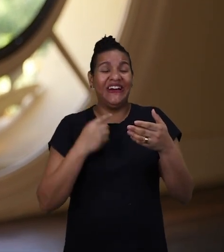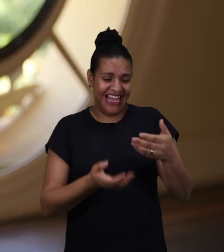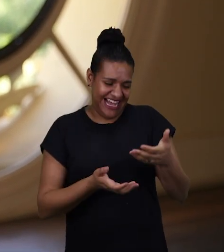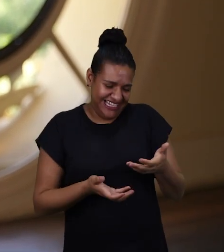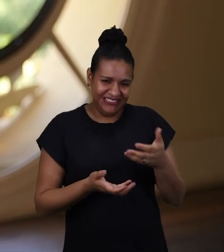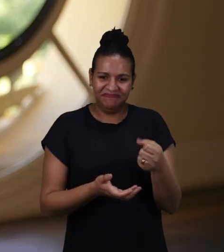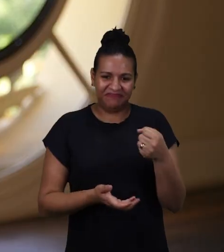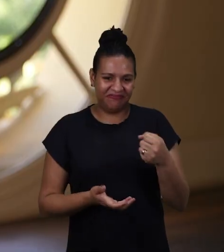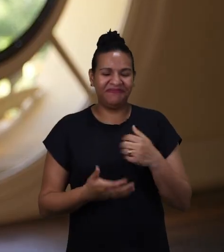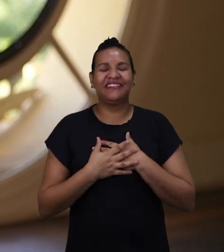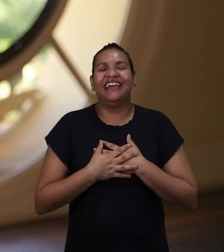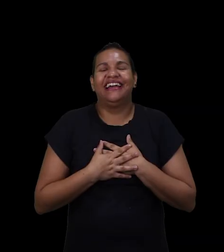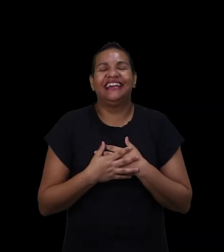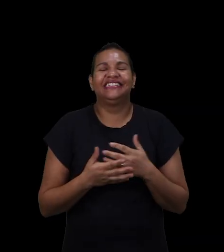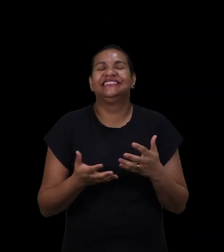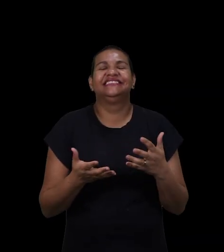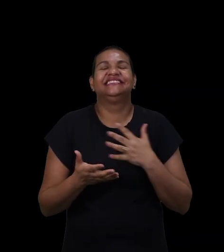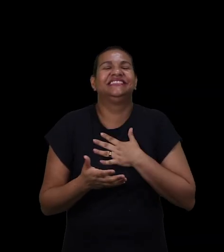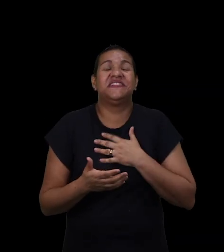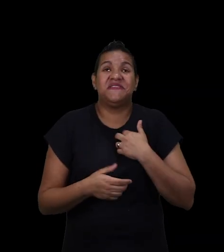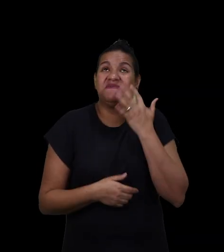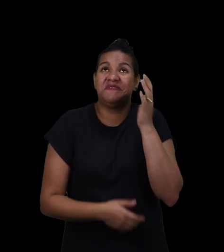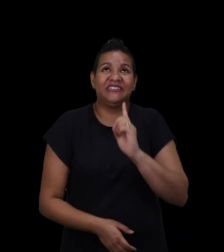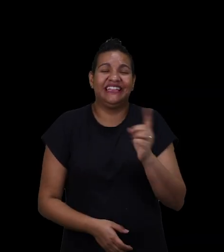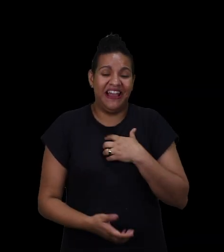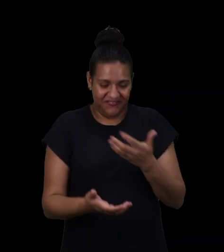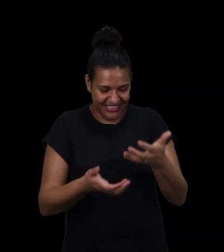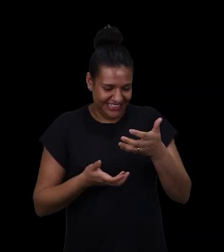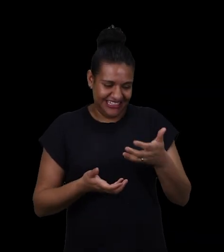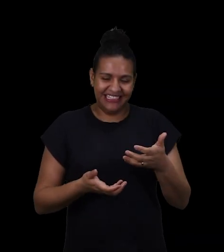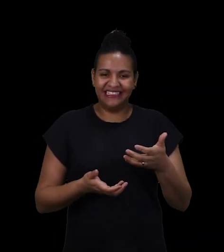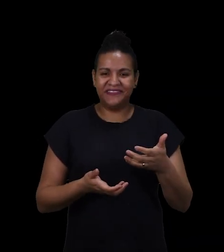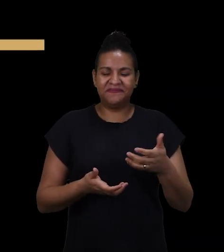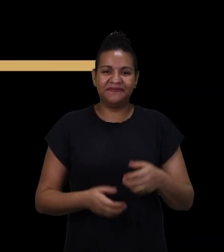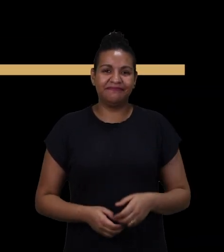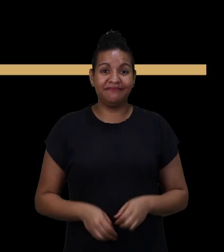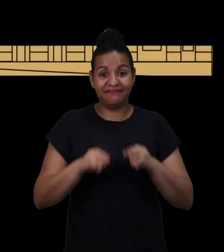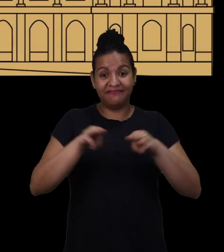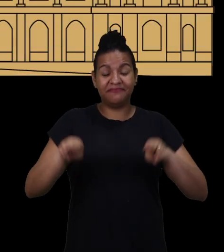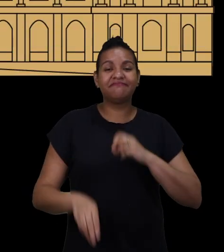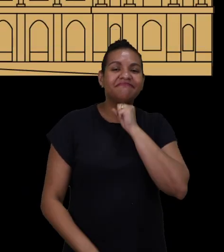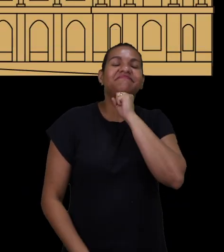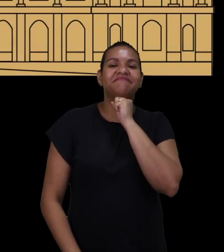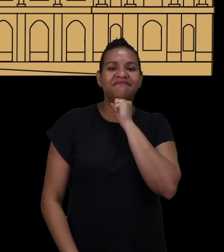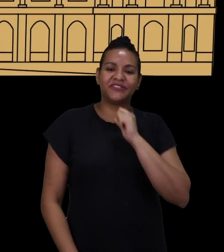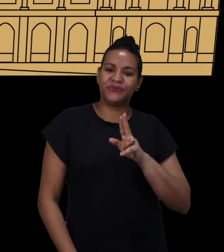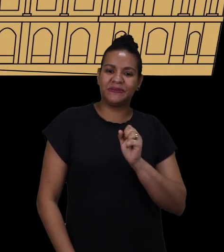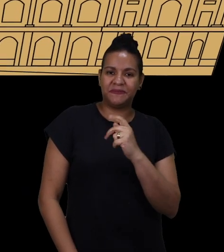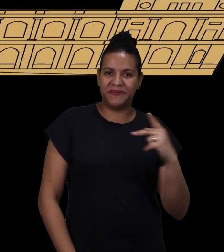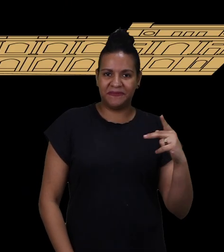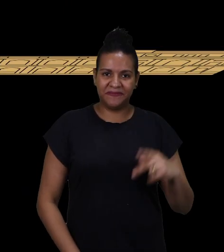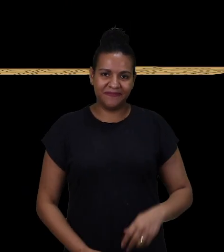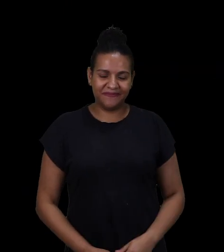Isso eu não estava esperando. Em letras bege, lê-se Museu do Ipiranga, USP, 130 anos. Uma linha se expande e